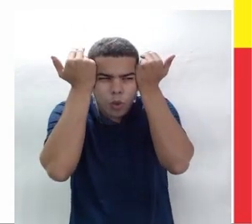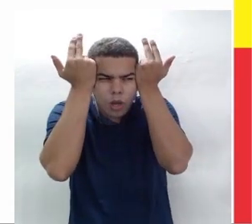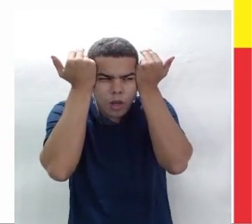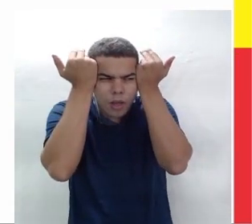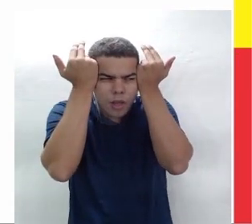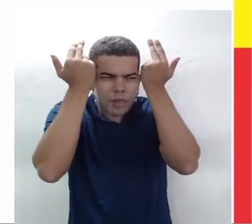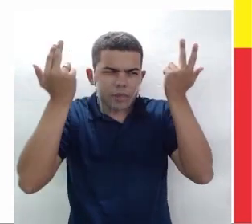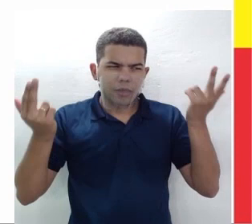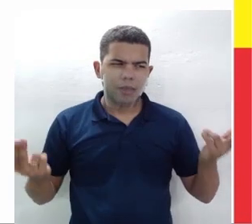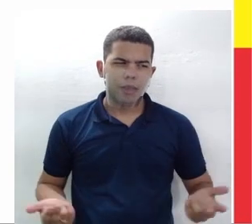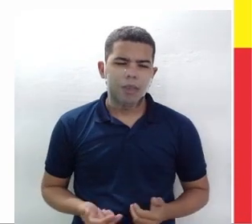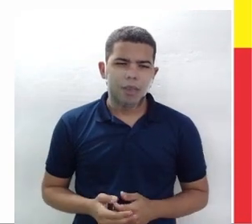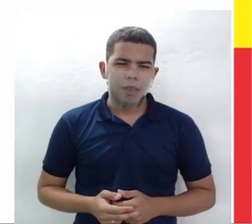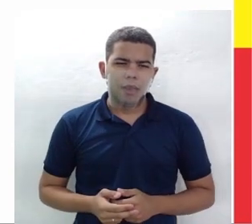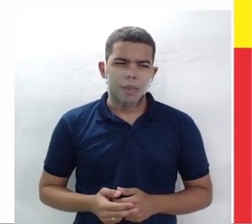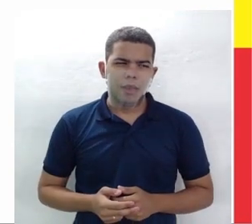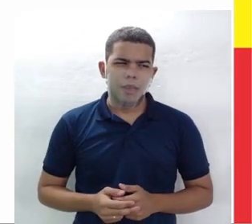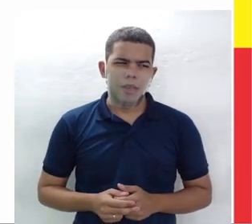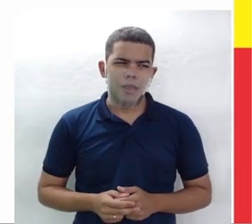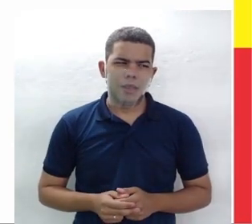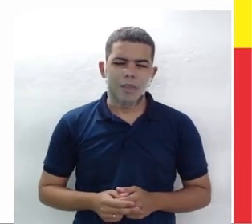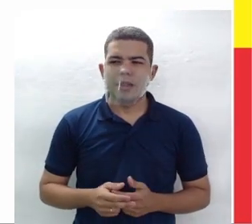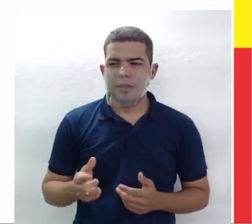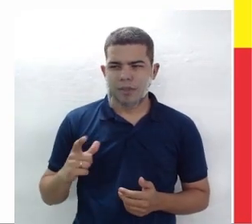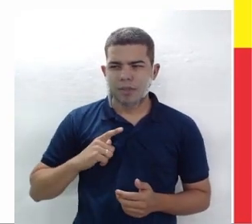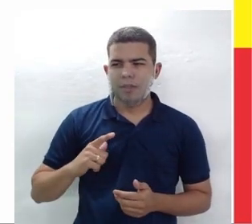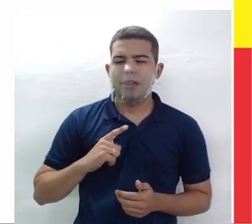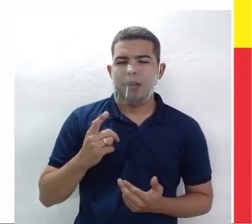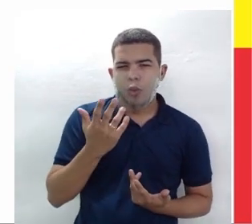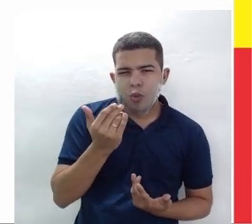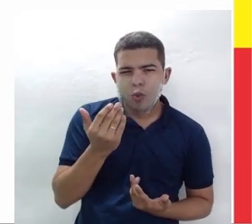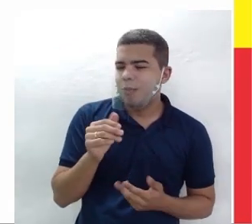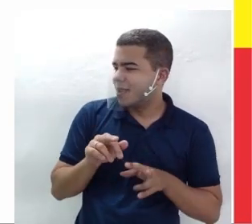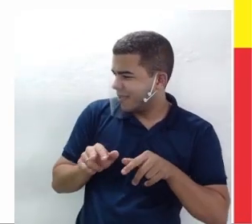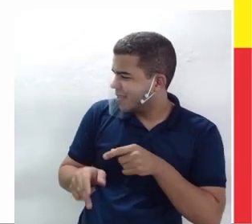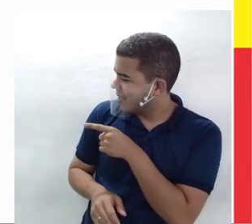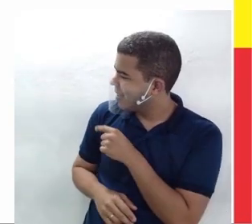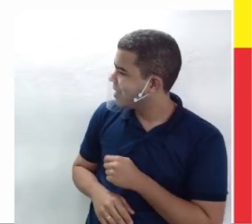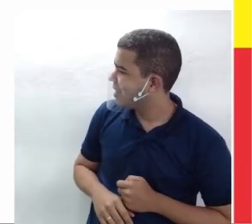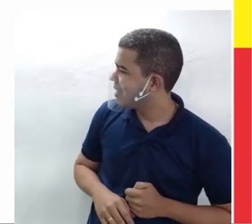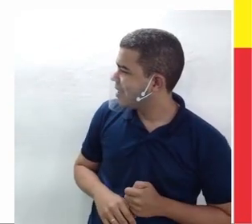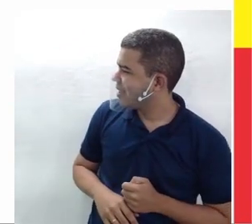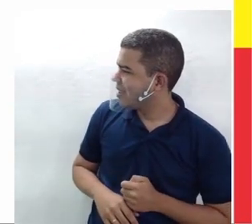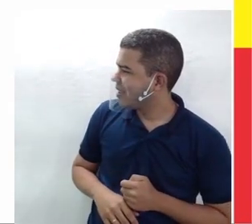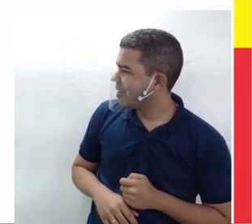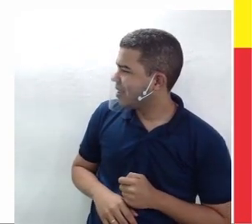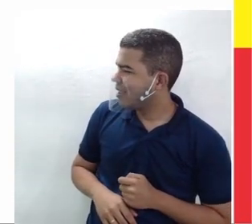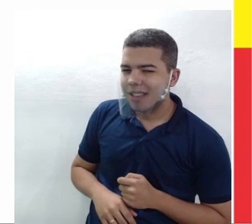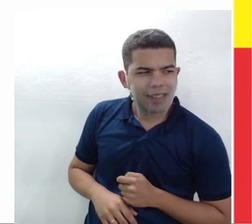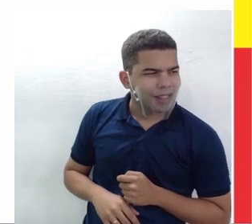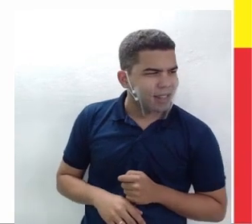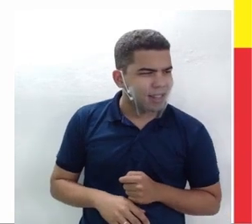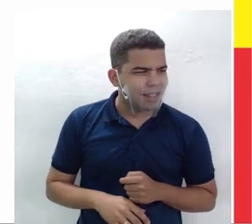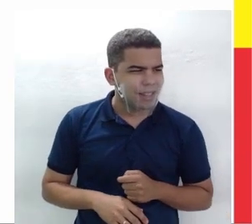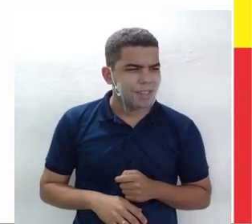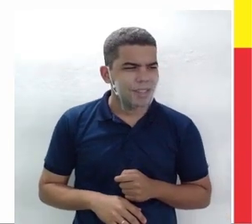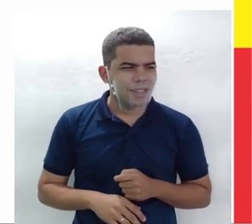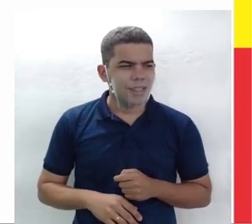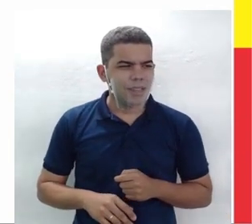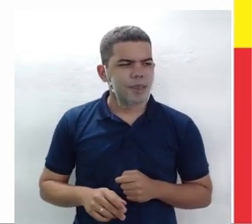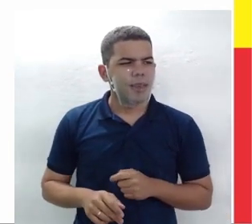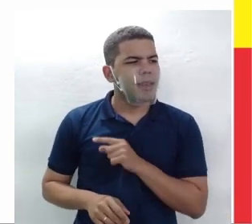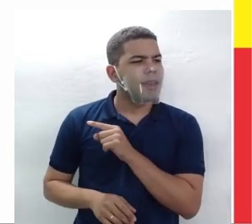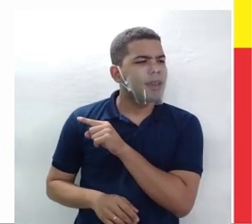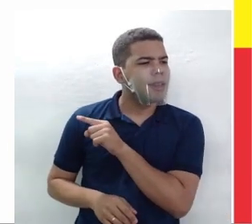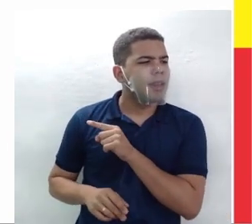comendo folhagem, o urso panda que está comendo também folhagem. Eu quis colocar animais que são